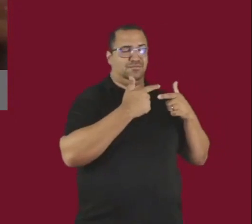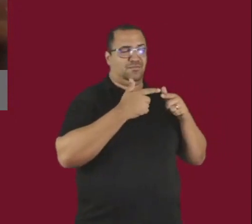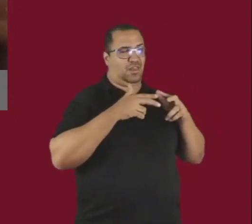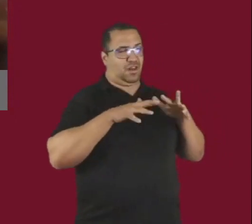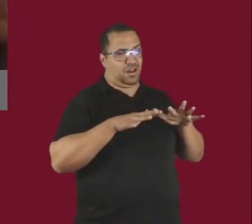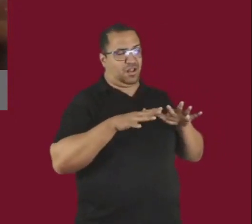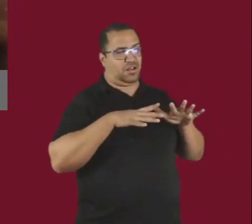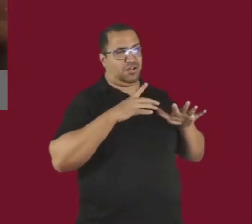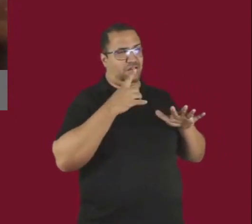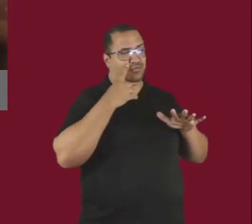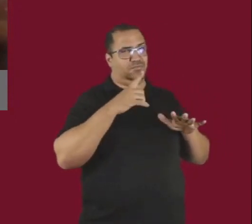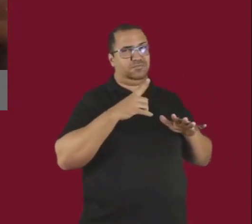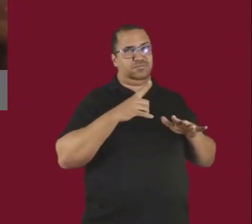muito a rir por desaforo aqui, sabe?